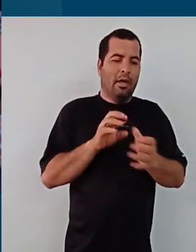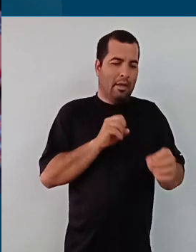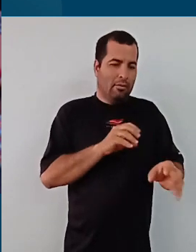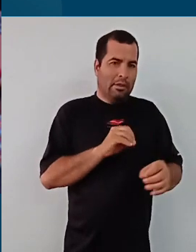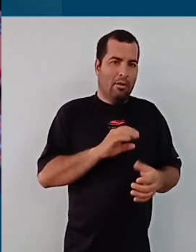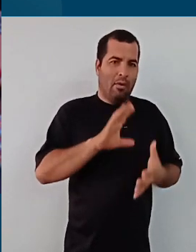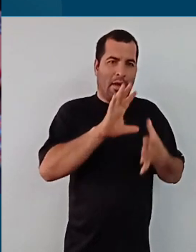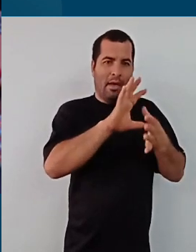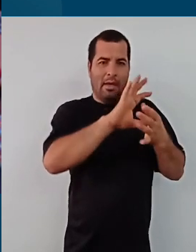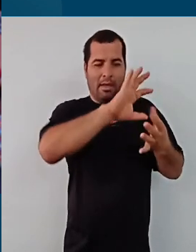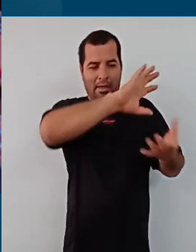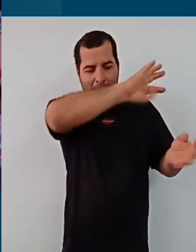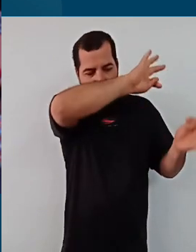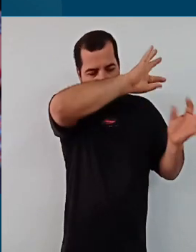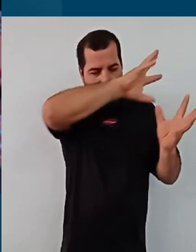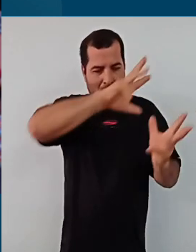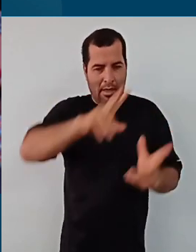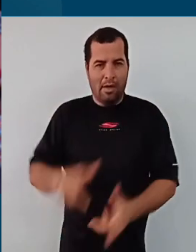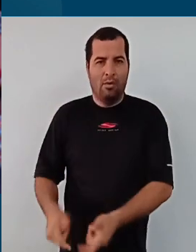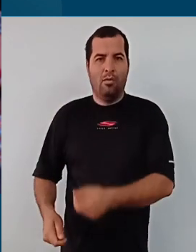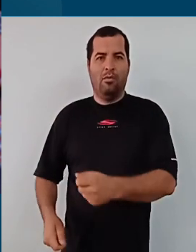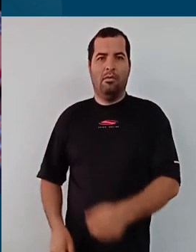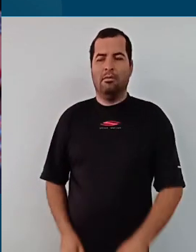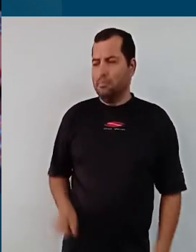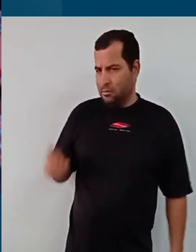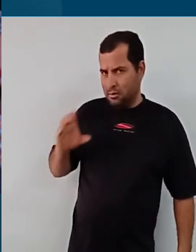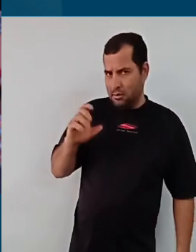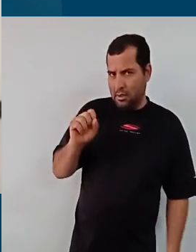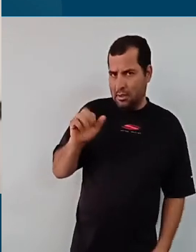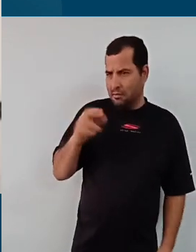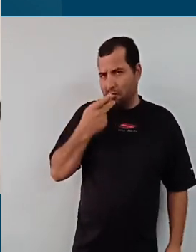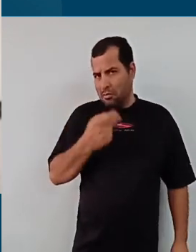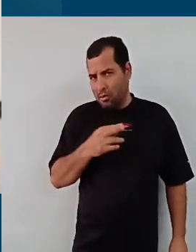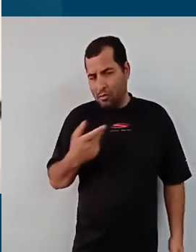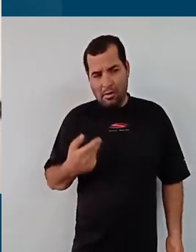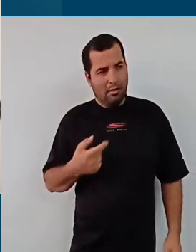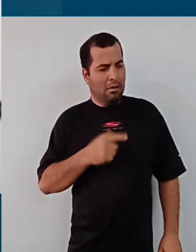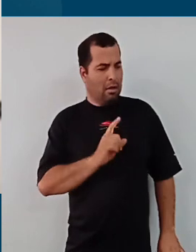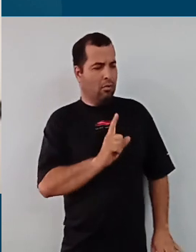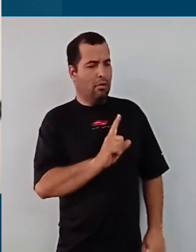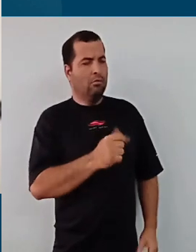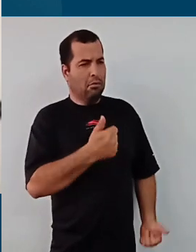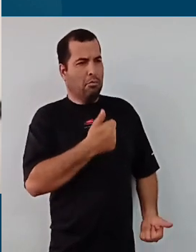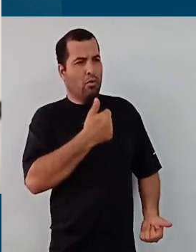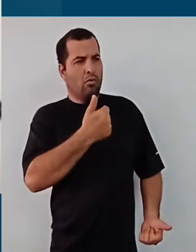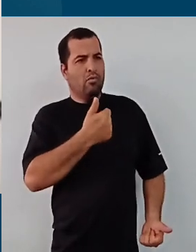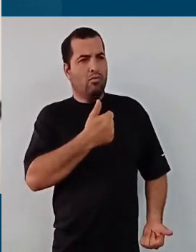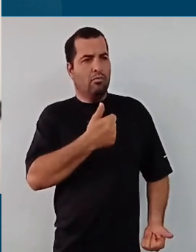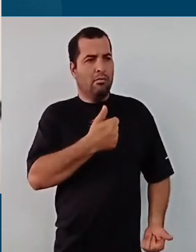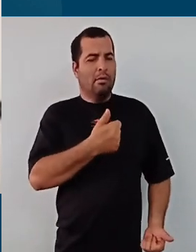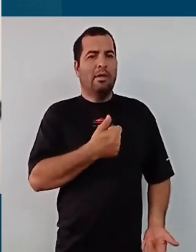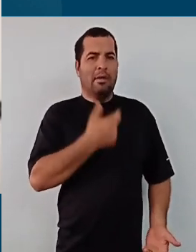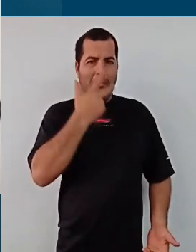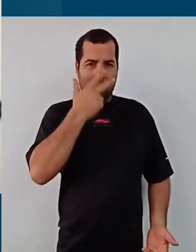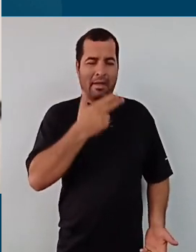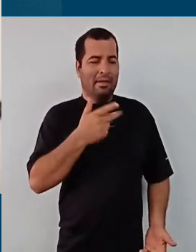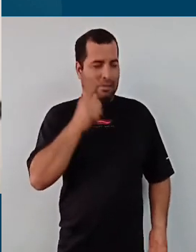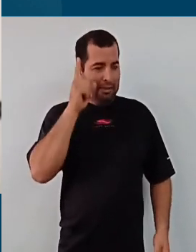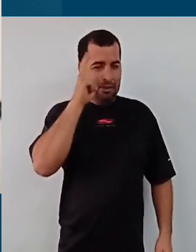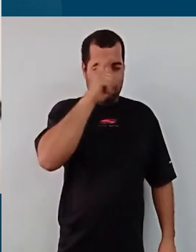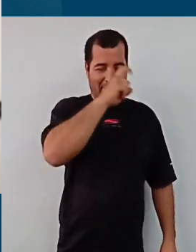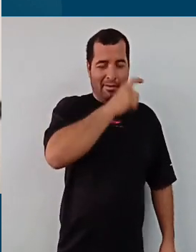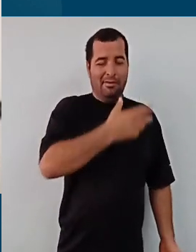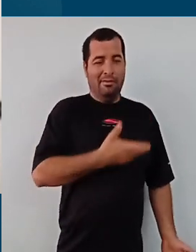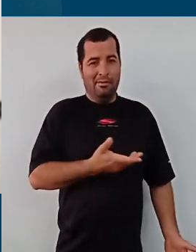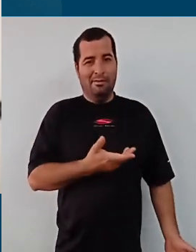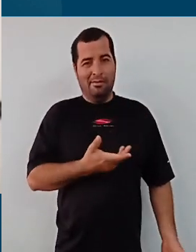César, você quer colocar alguma coisa? Não, acho que foi até é um dilema interessante, né? Esse